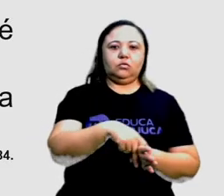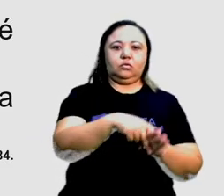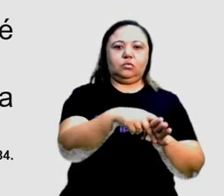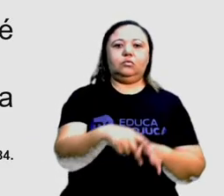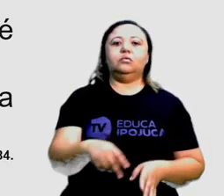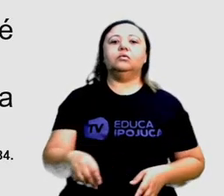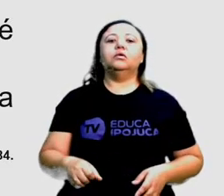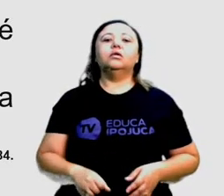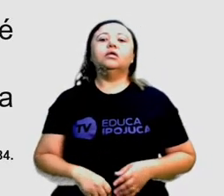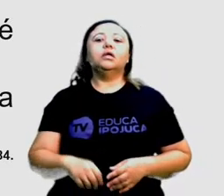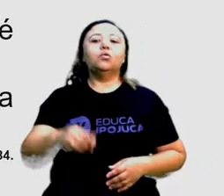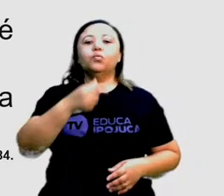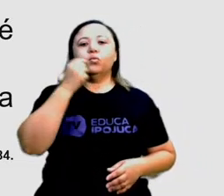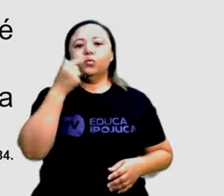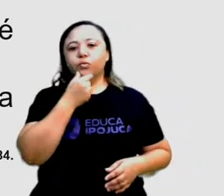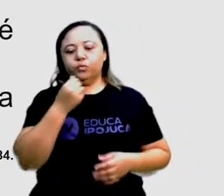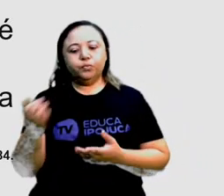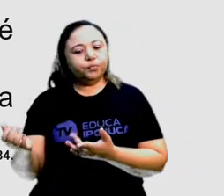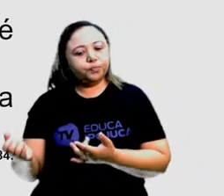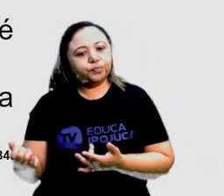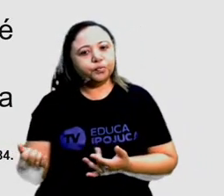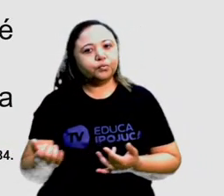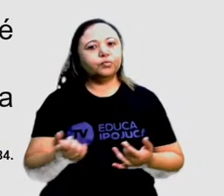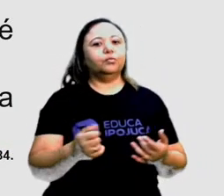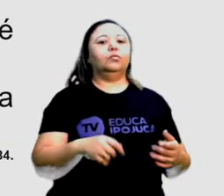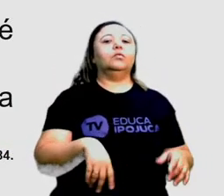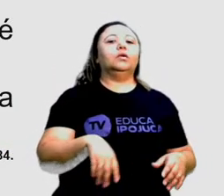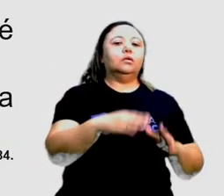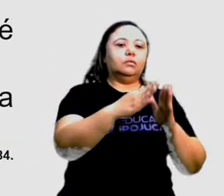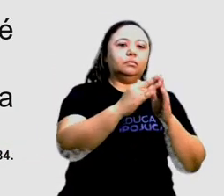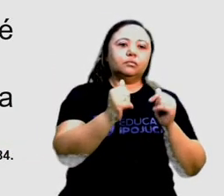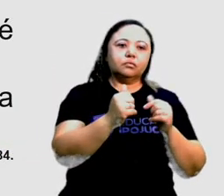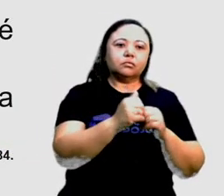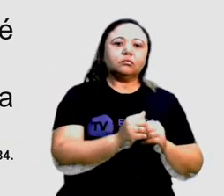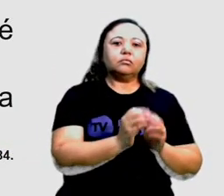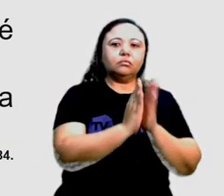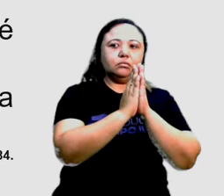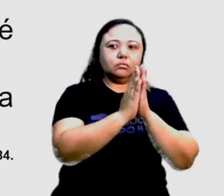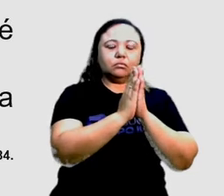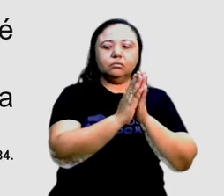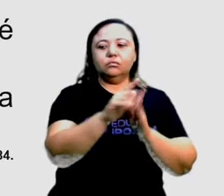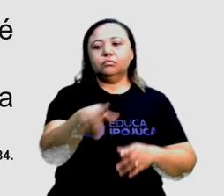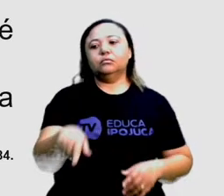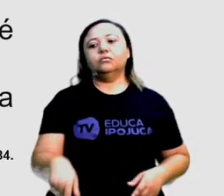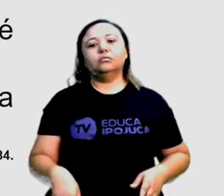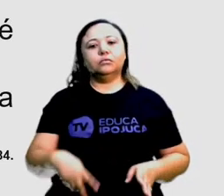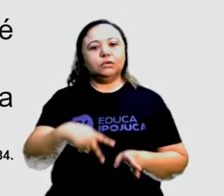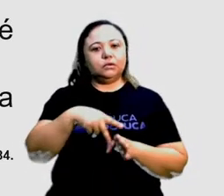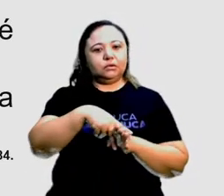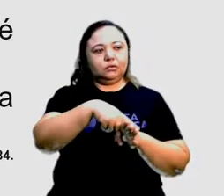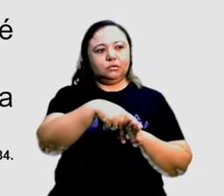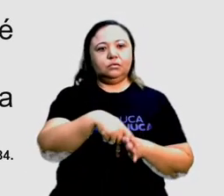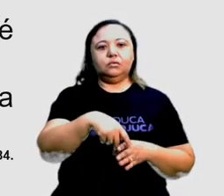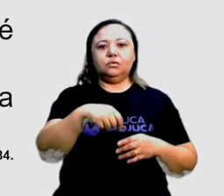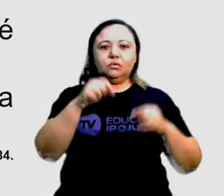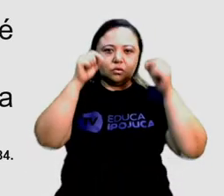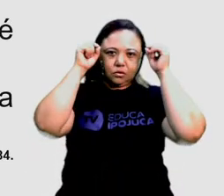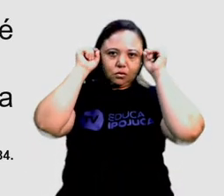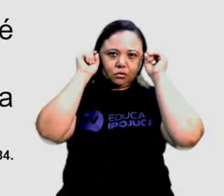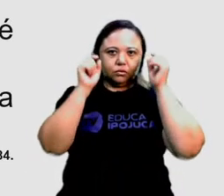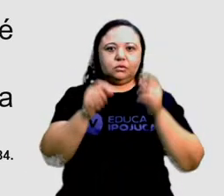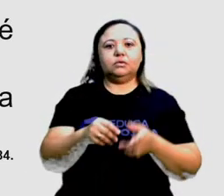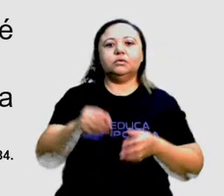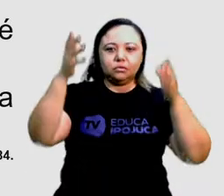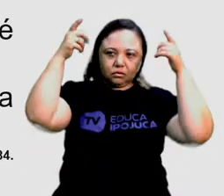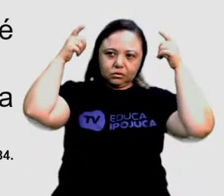Miguelin saudou, pedindo a bênção. O homem trouxe o cavalo car bem junto. Ele era de óculos, corado, alto,